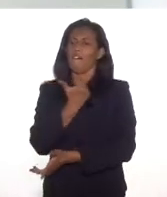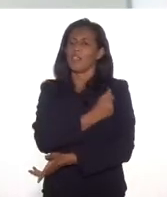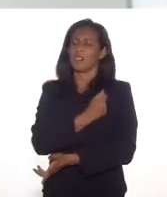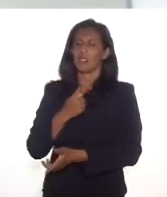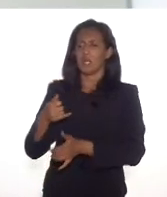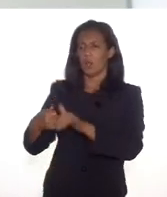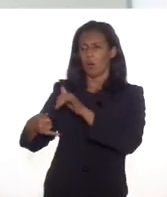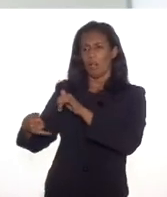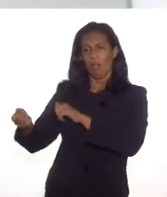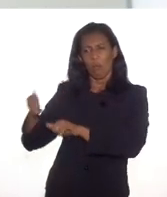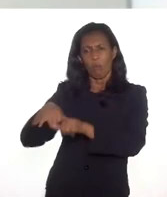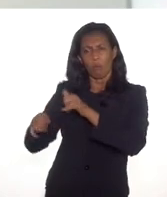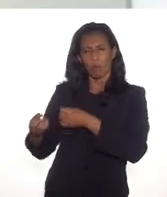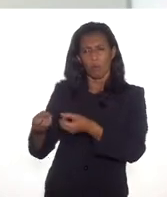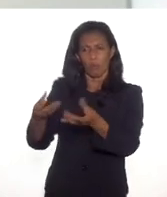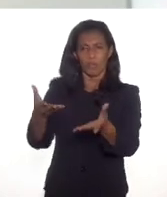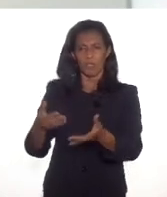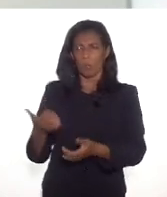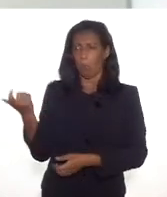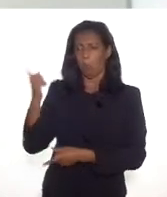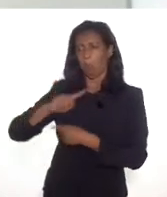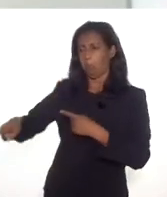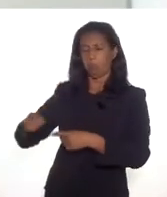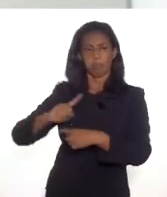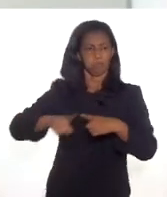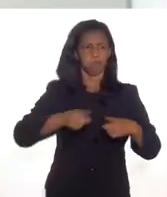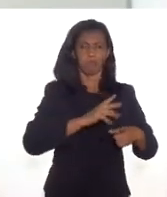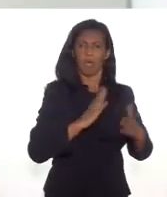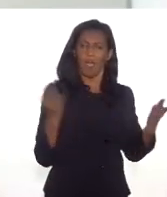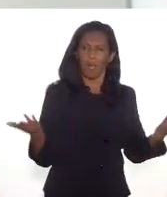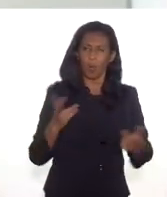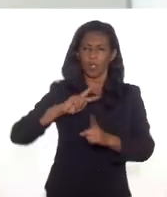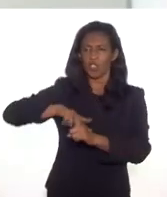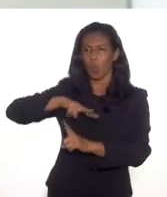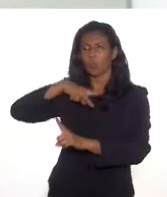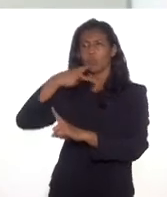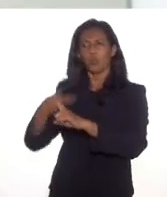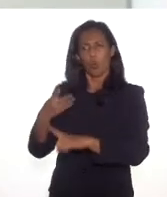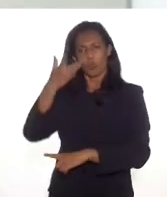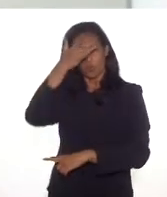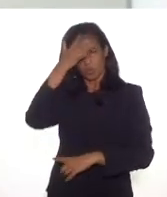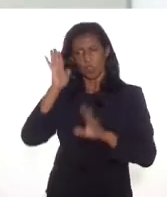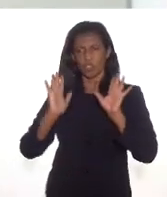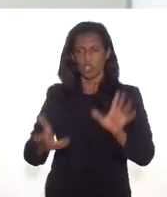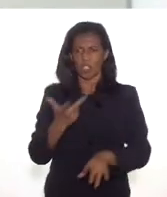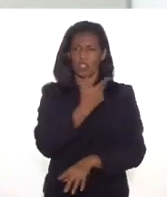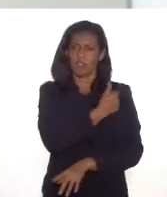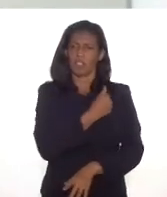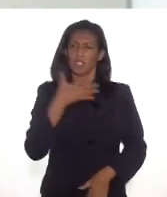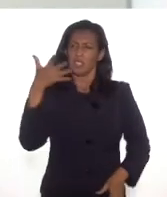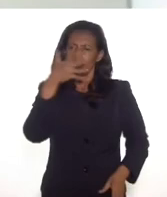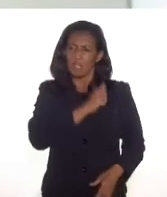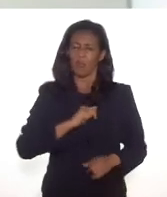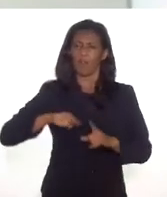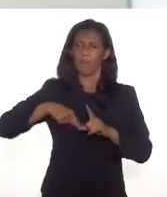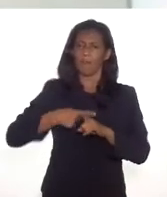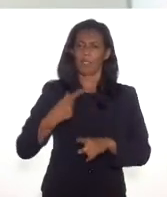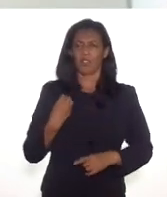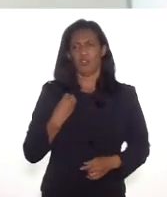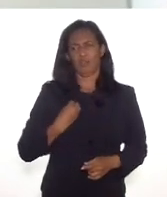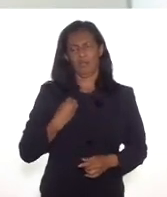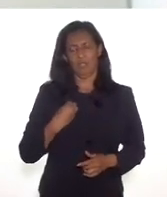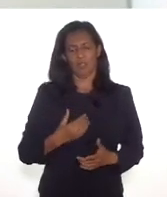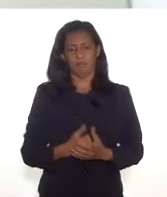ofereceram, nesse momento a gente já teria vacinado no mínimo o dobro do que já vacinamos, tendo salvado dezenas de milhares de